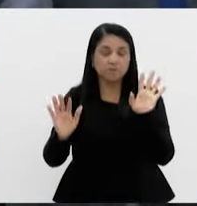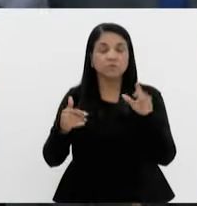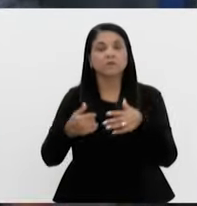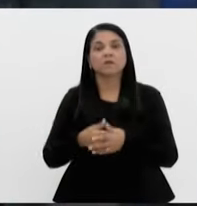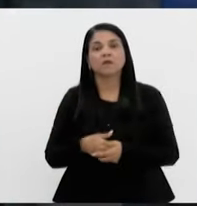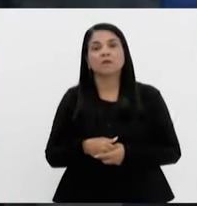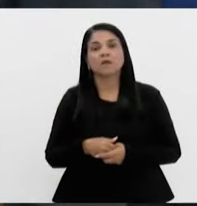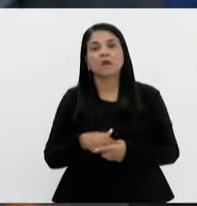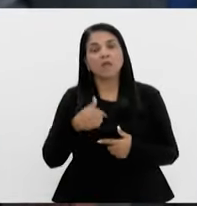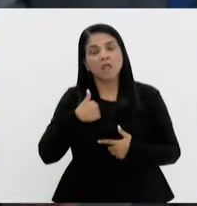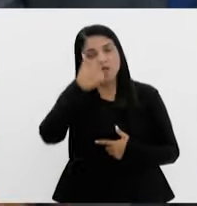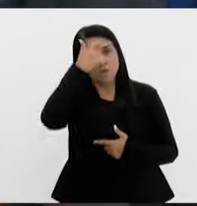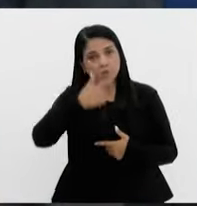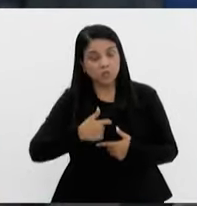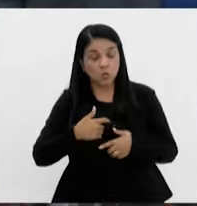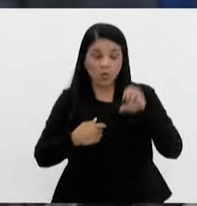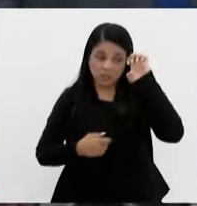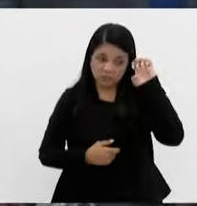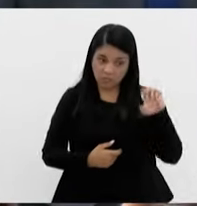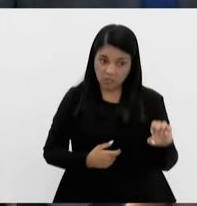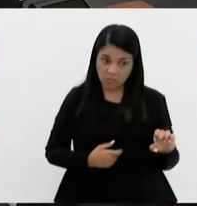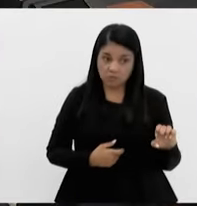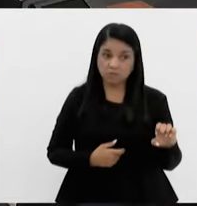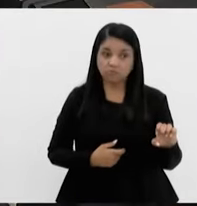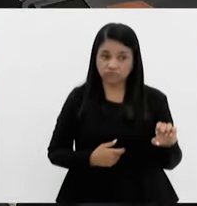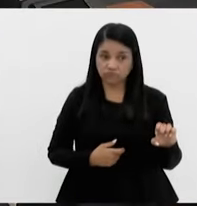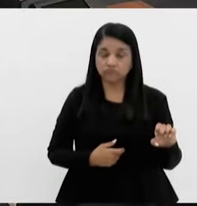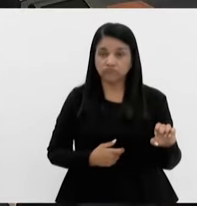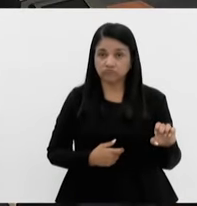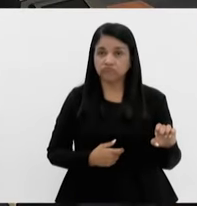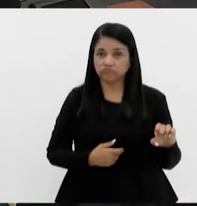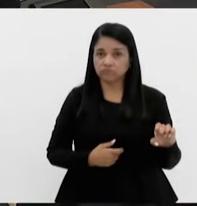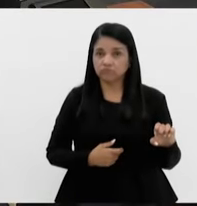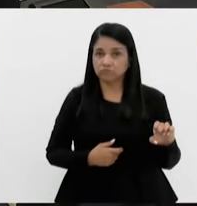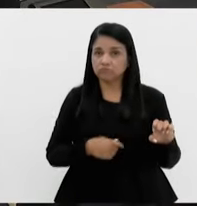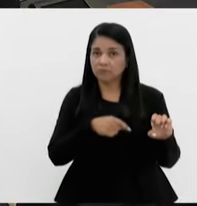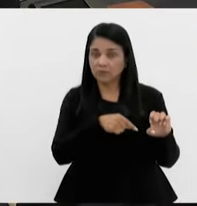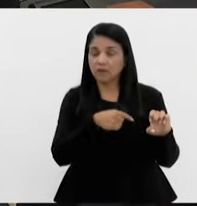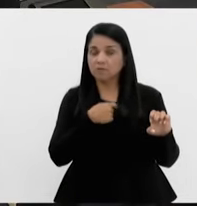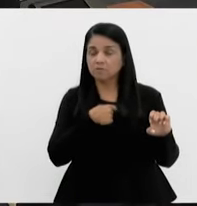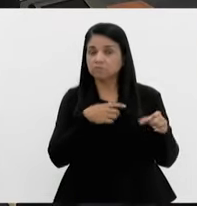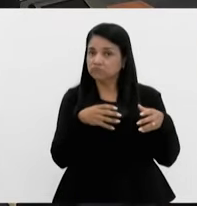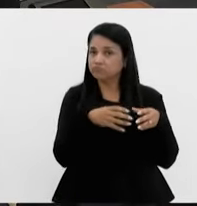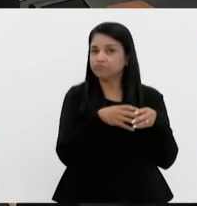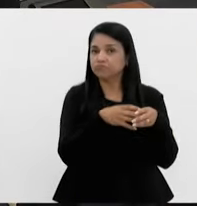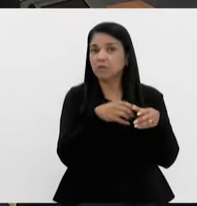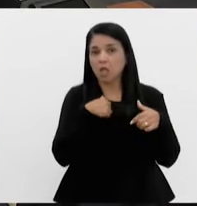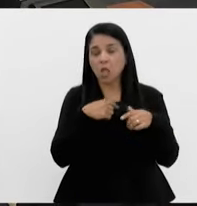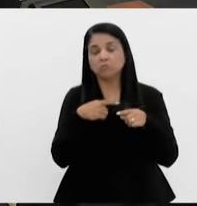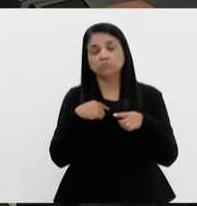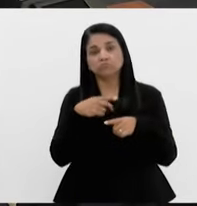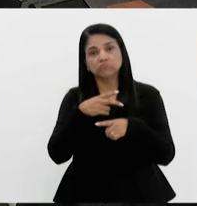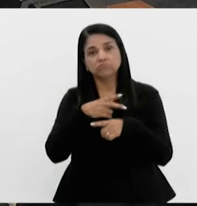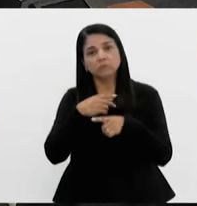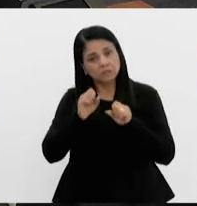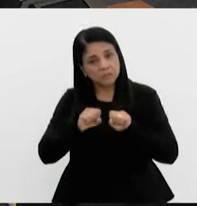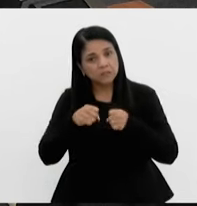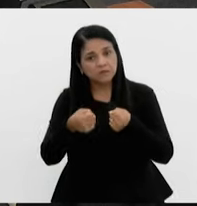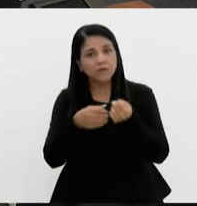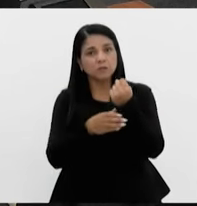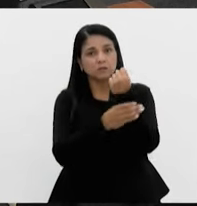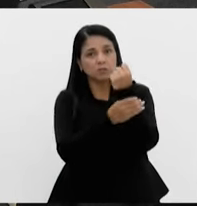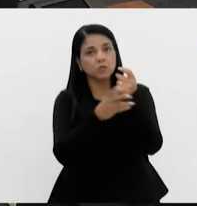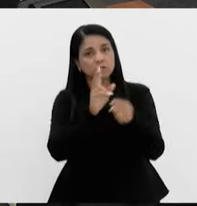tema pessoa de esquerda que tem um grande apreço pela pelas forças de segurança vou dar alguns exemplos quando eu fui